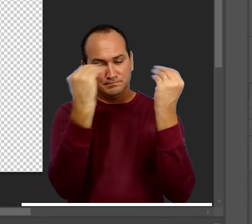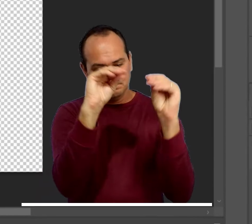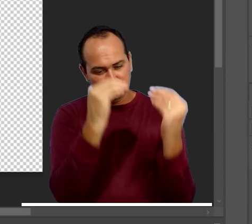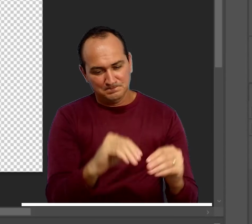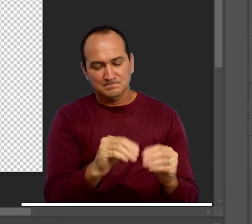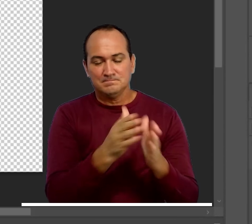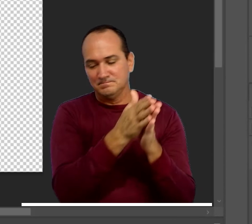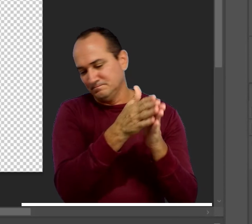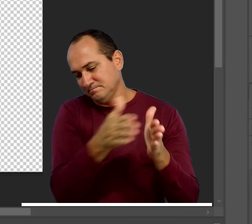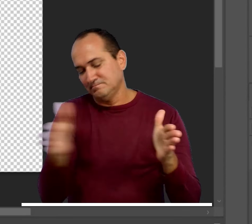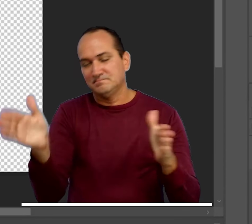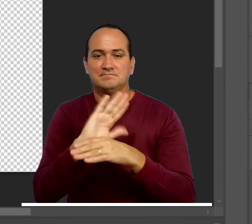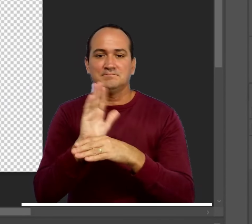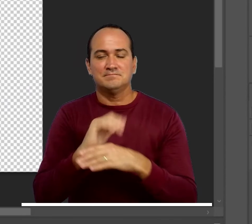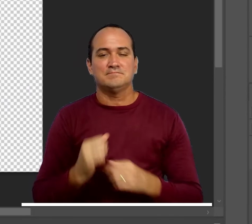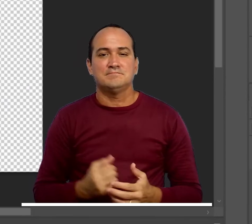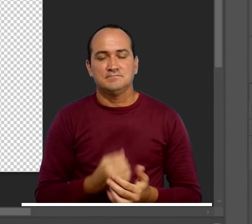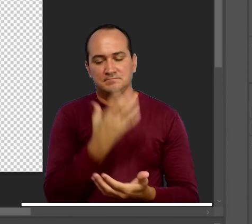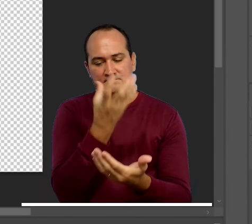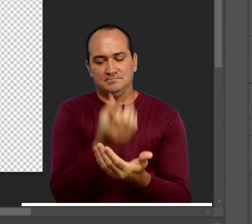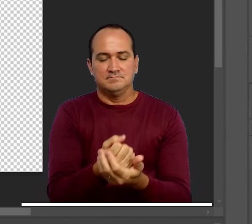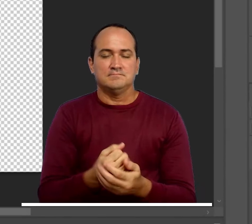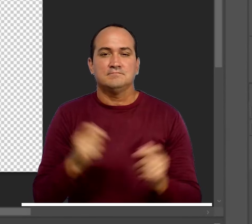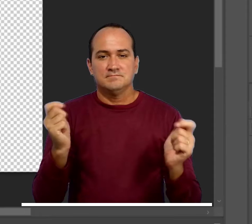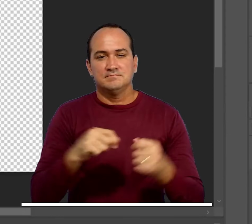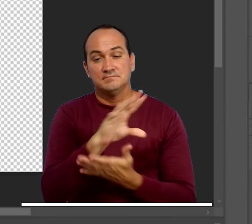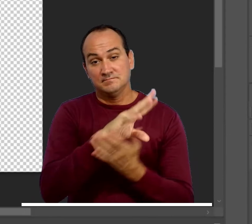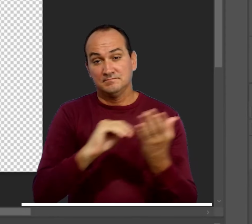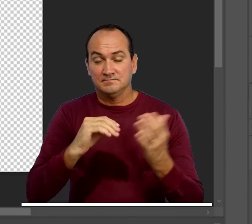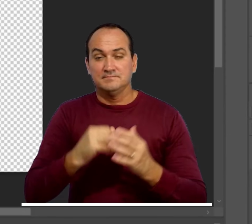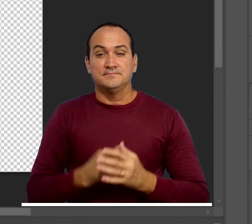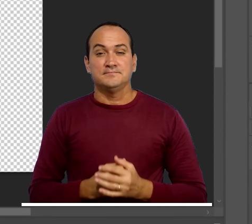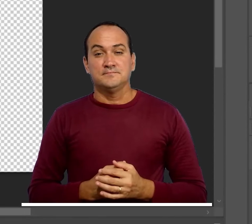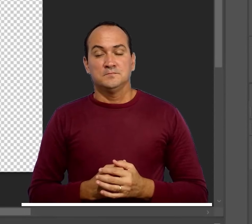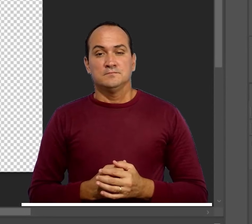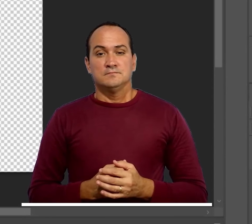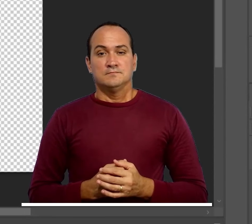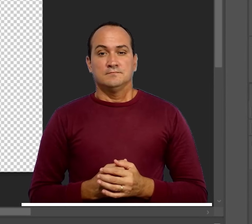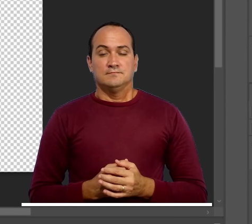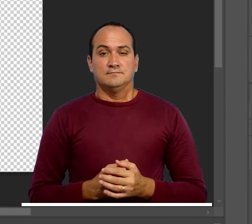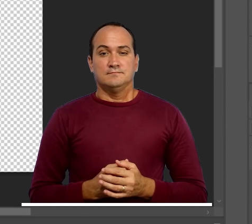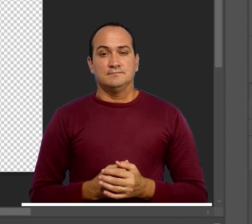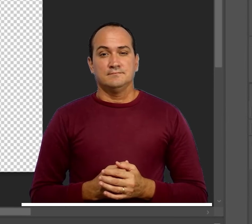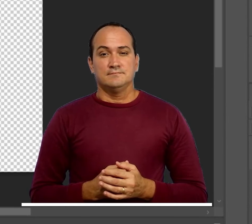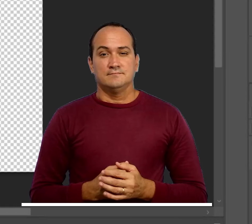vídeo. Então aqui o arquivo, salvar, vou salvar uma cópia. Esse aqui vai ser o meu